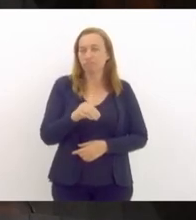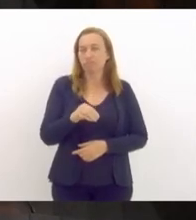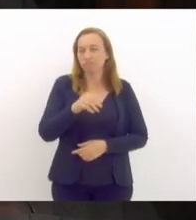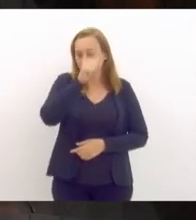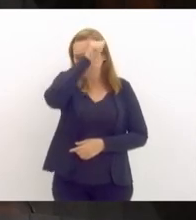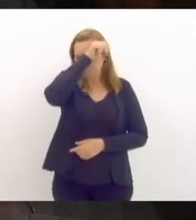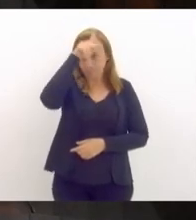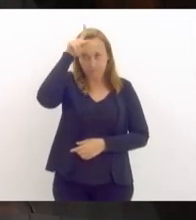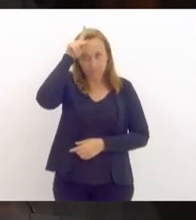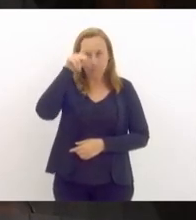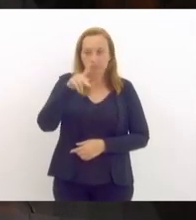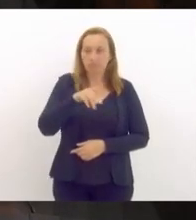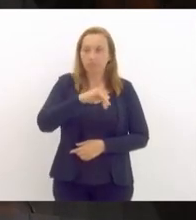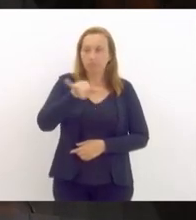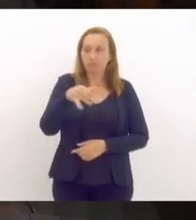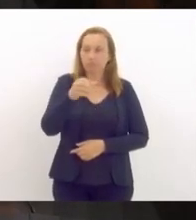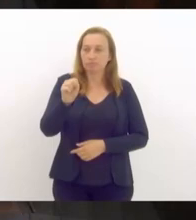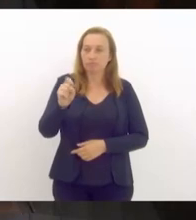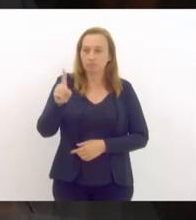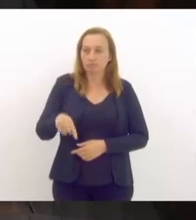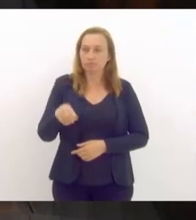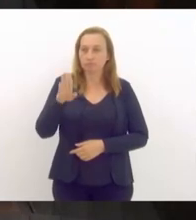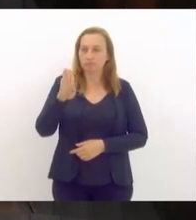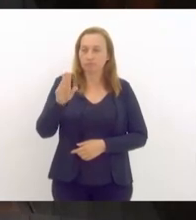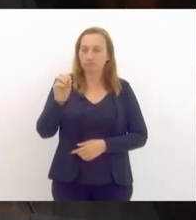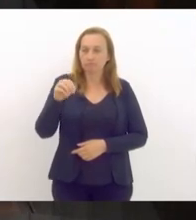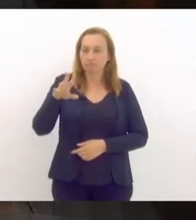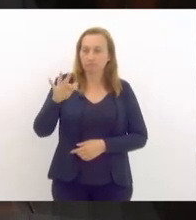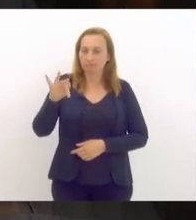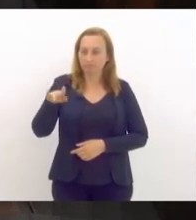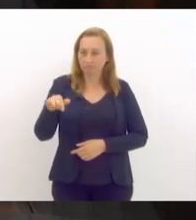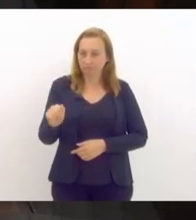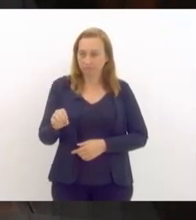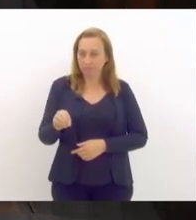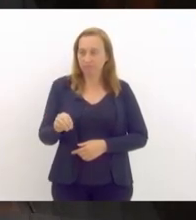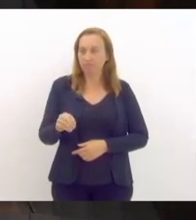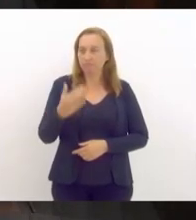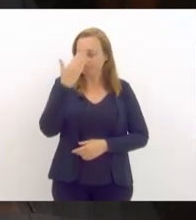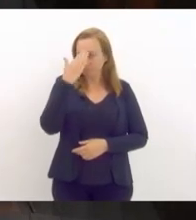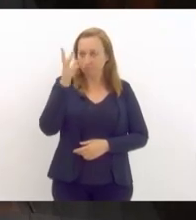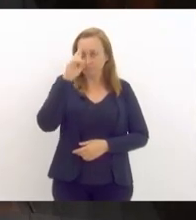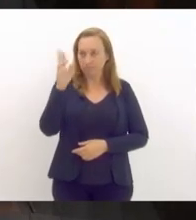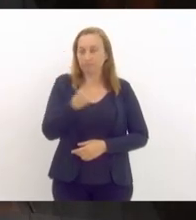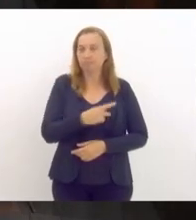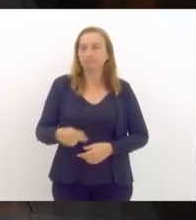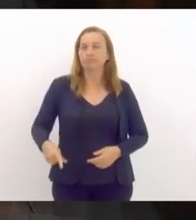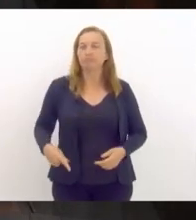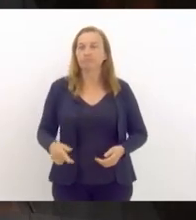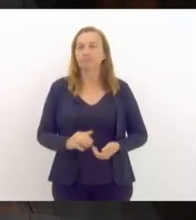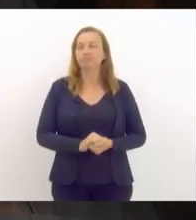presta um péssimo serviço a população de Cabo Frio Muito obrigado presidente